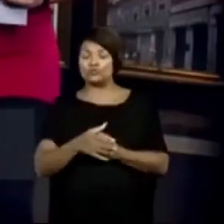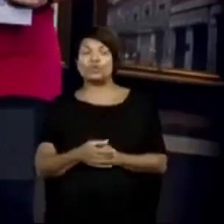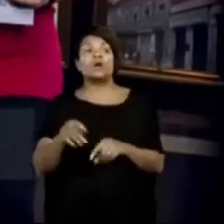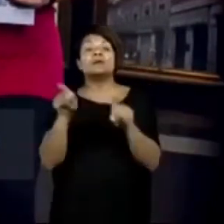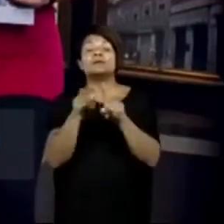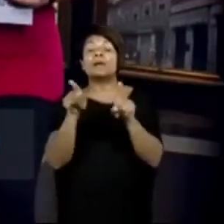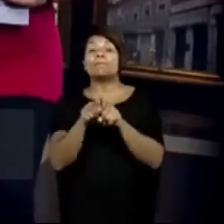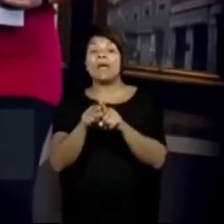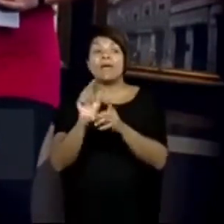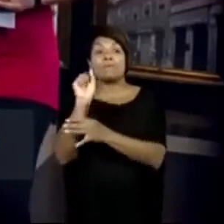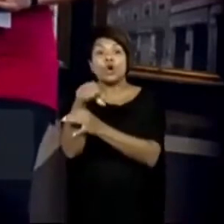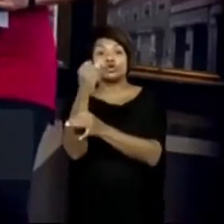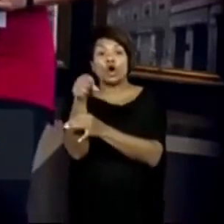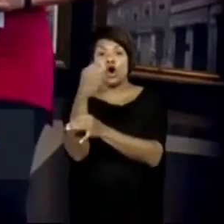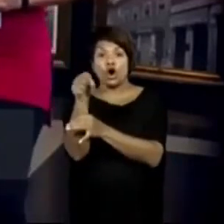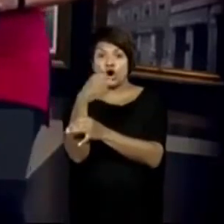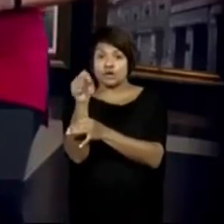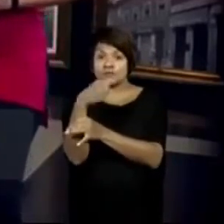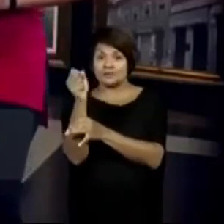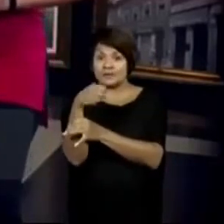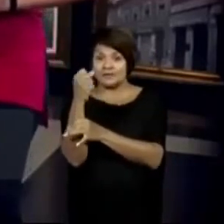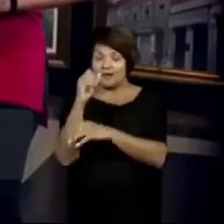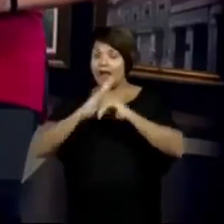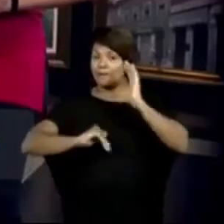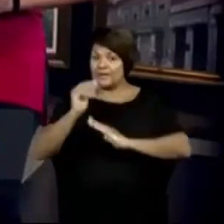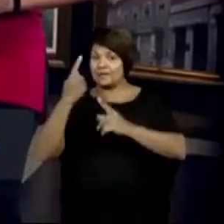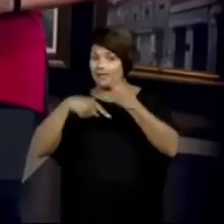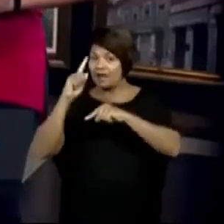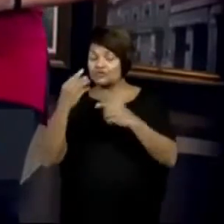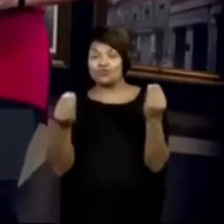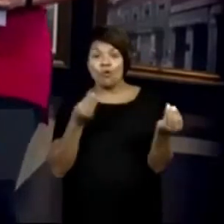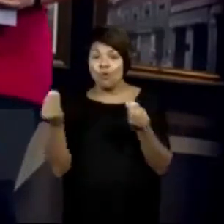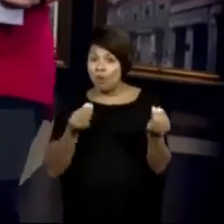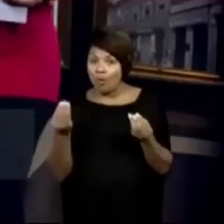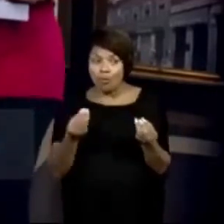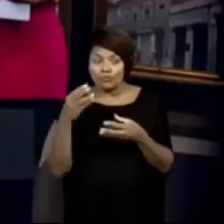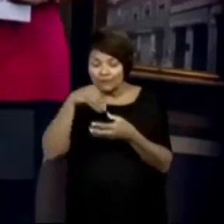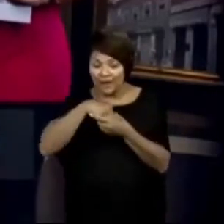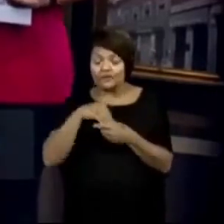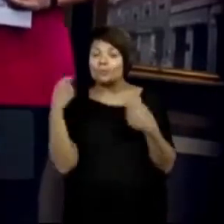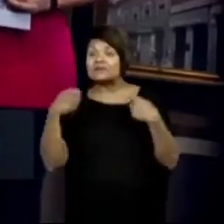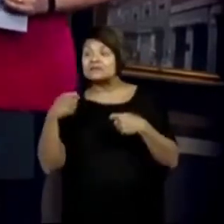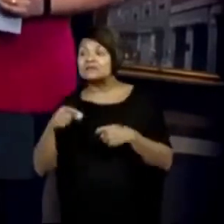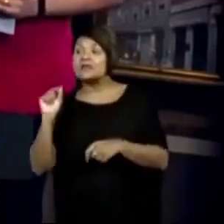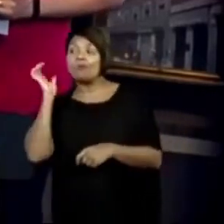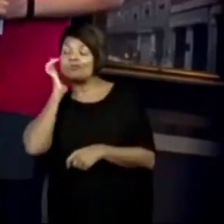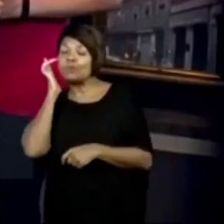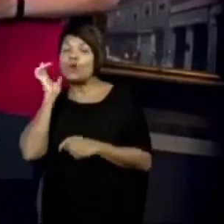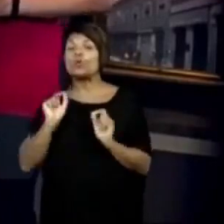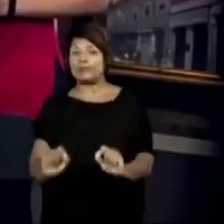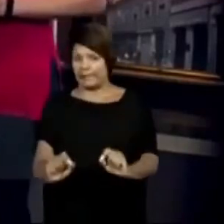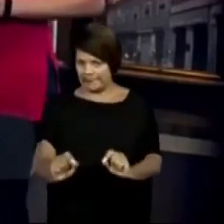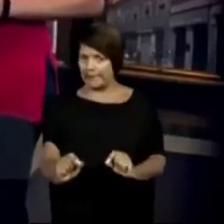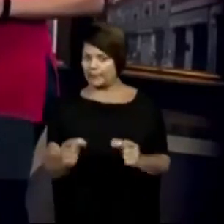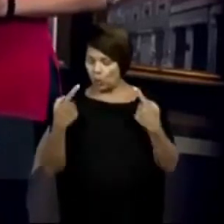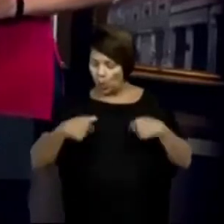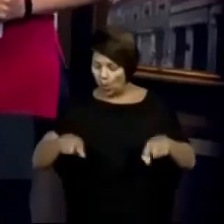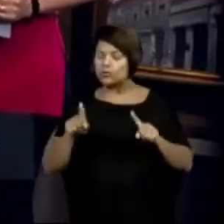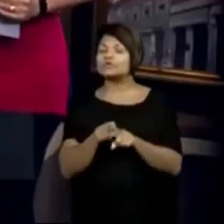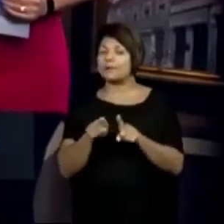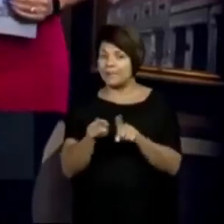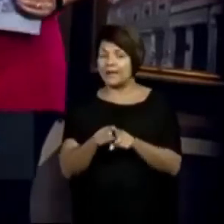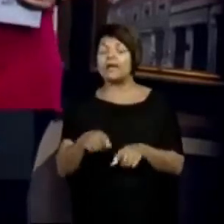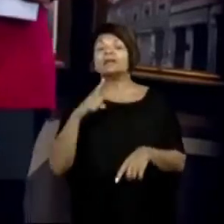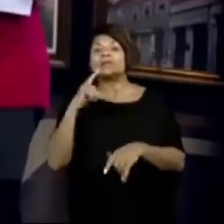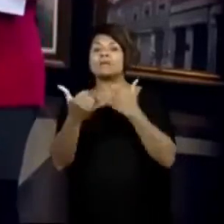motoras envolvidas, né, nesse esporte tão conhecido aí. Teremos muitas coisas lúdicas